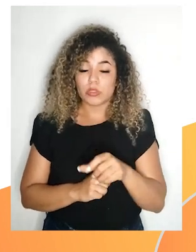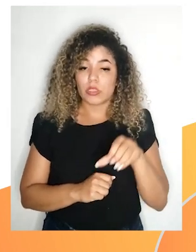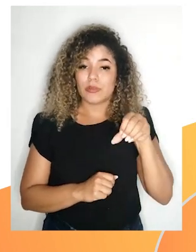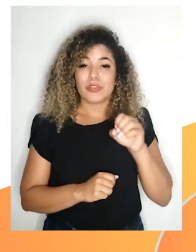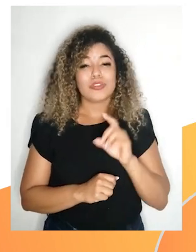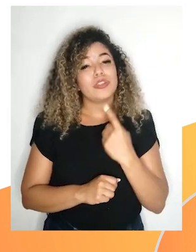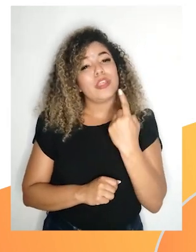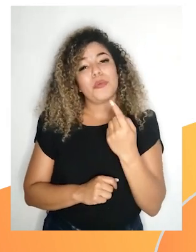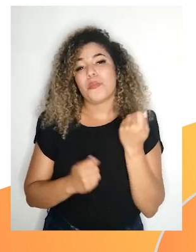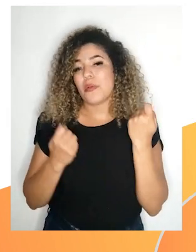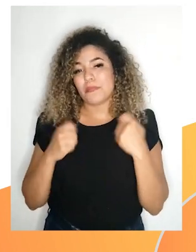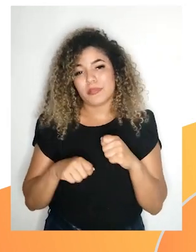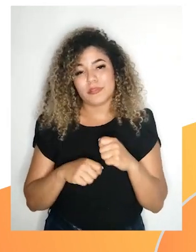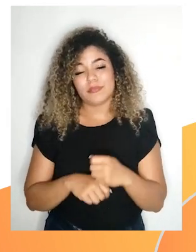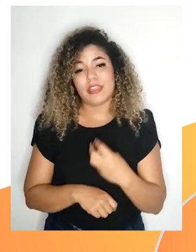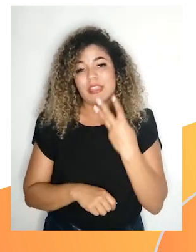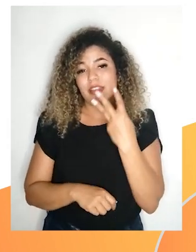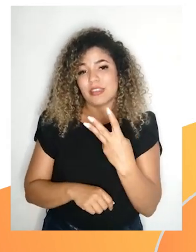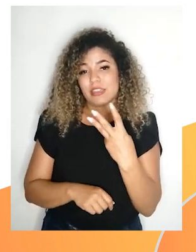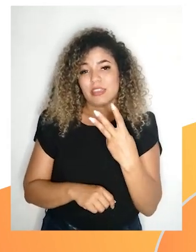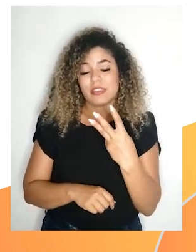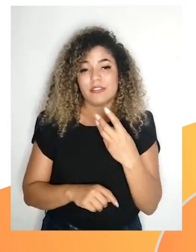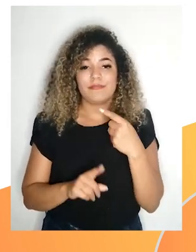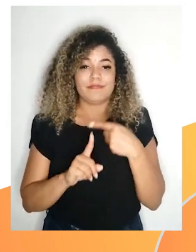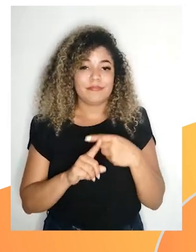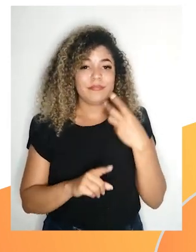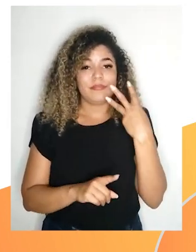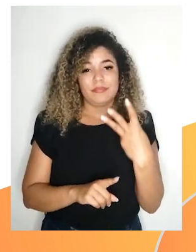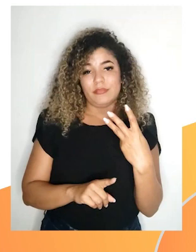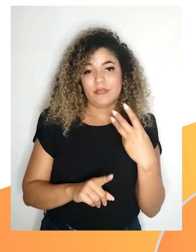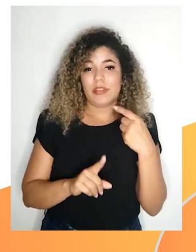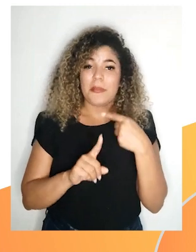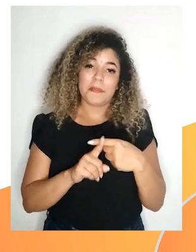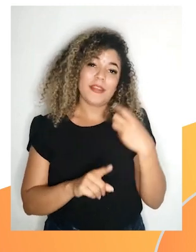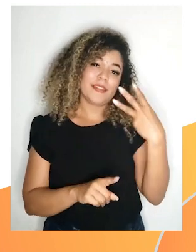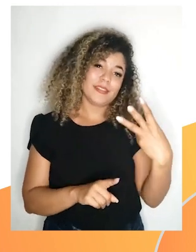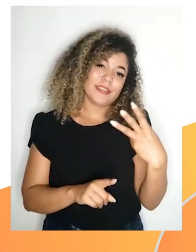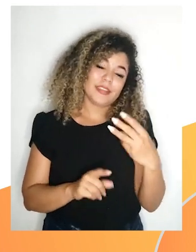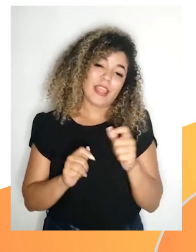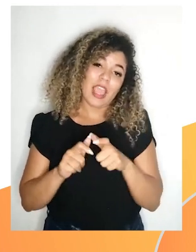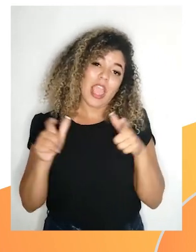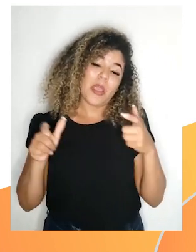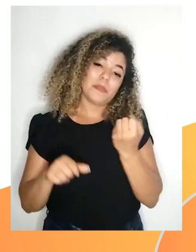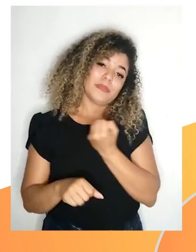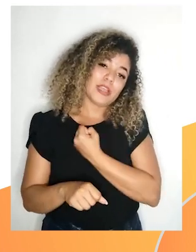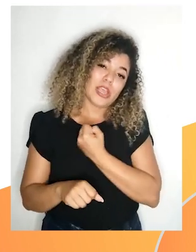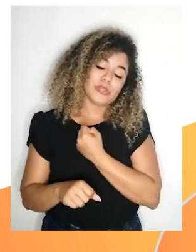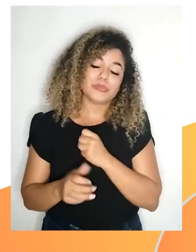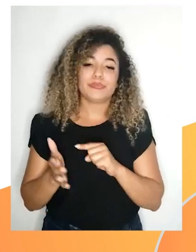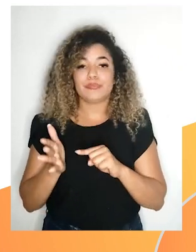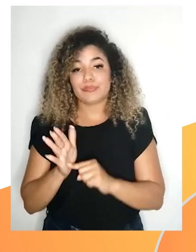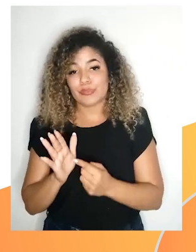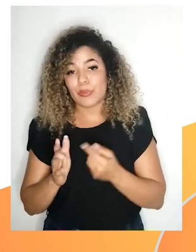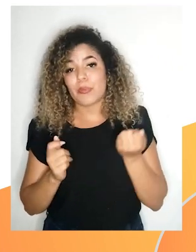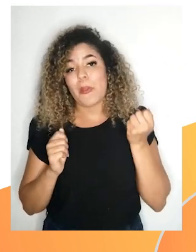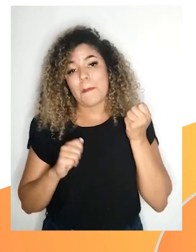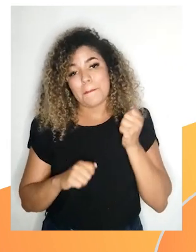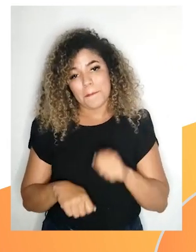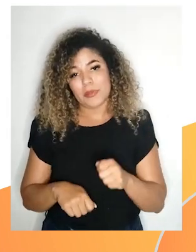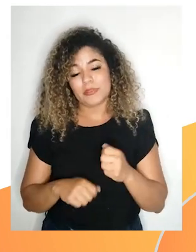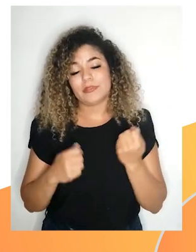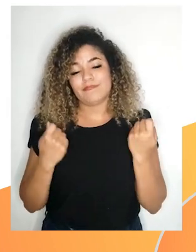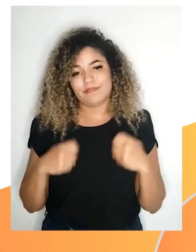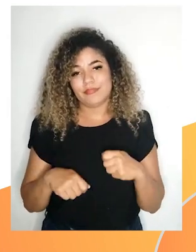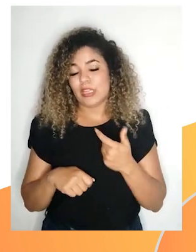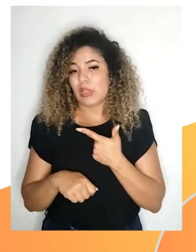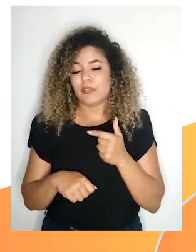uma possibilidade, que é 3, 3 e 3, que são os maiores possíveis aqui, né, não tem como